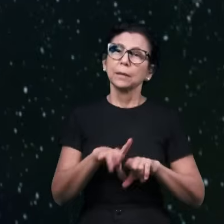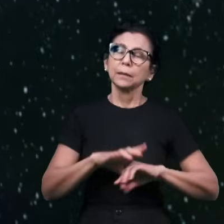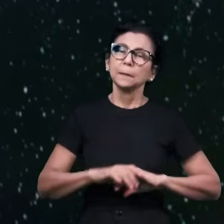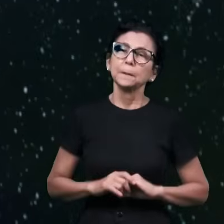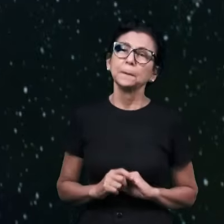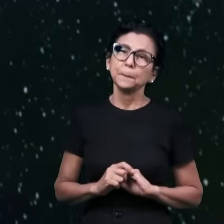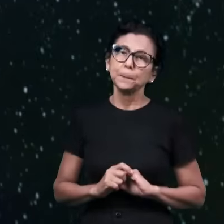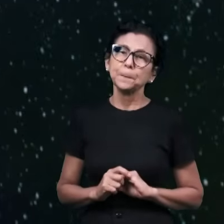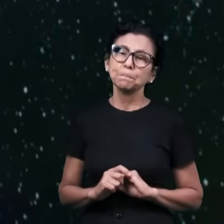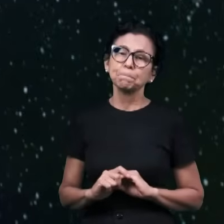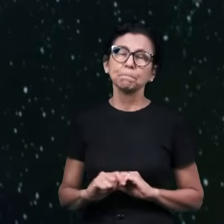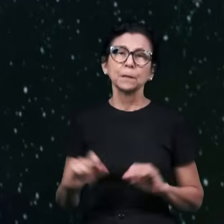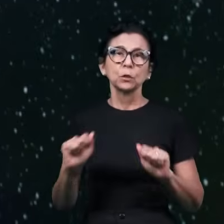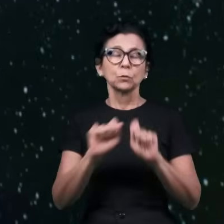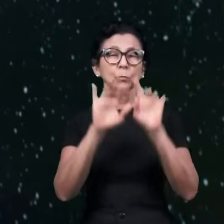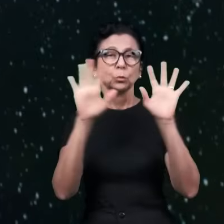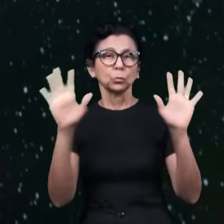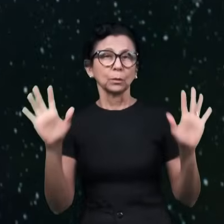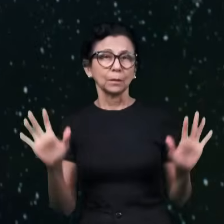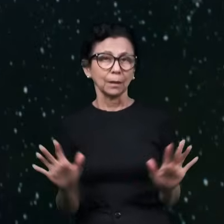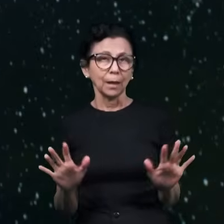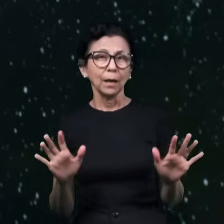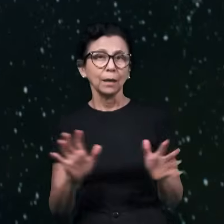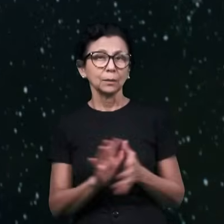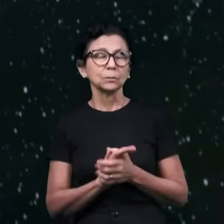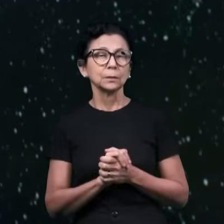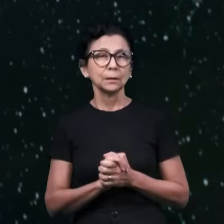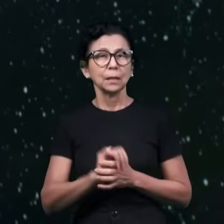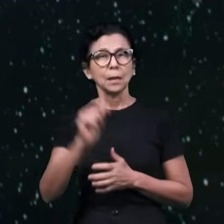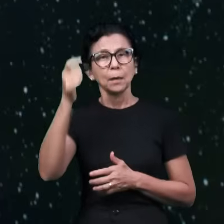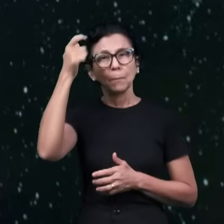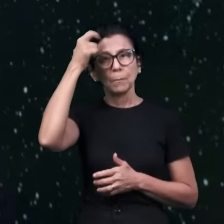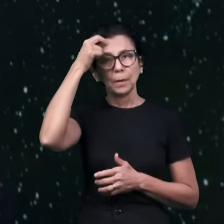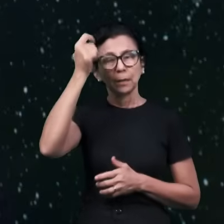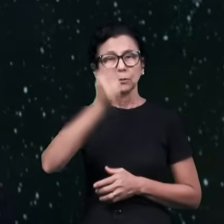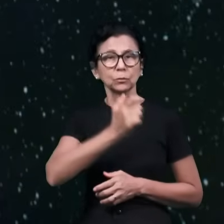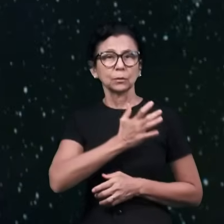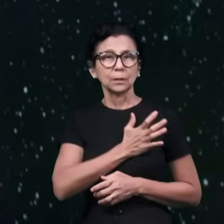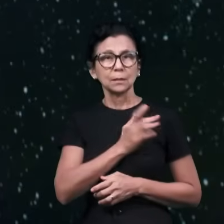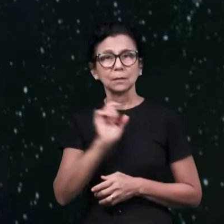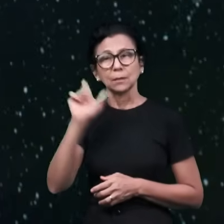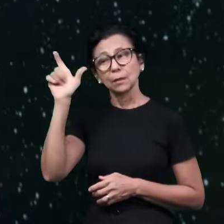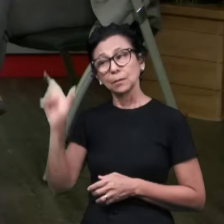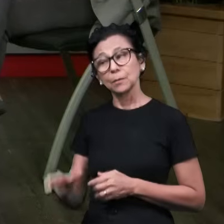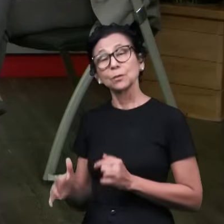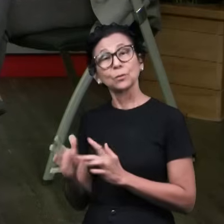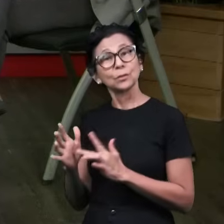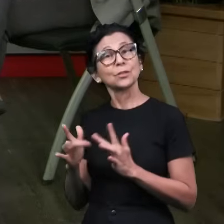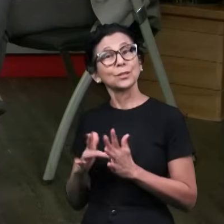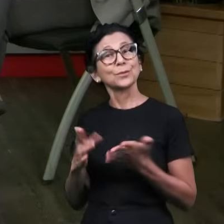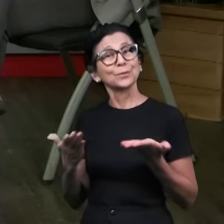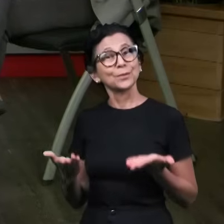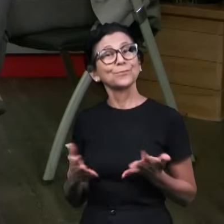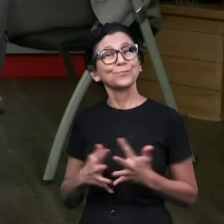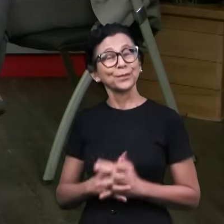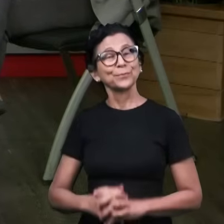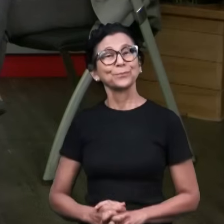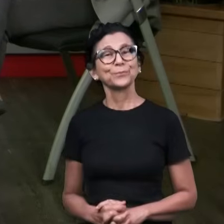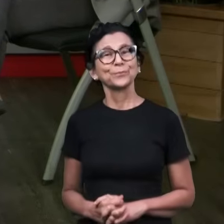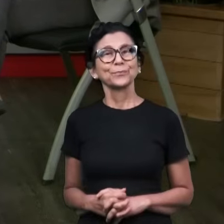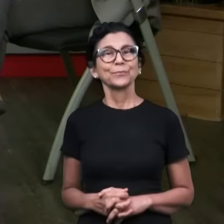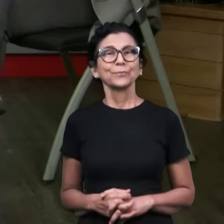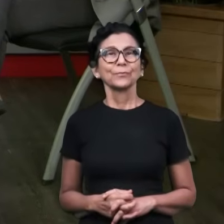assentada nos corações e nas mentes quem é o Senhor Jesus. Glória a Jesus. E